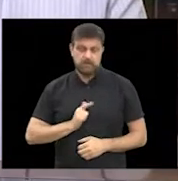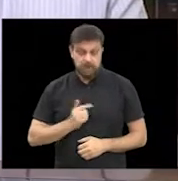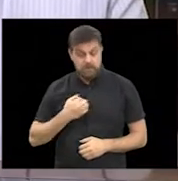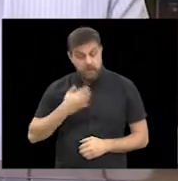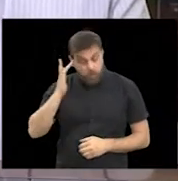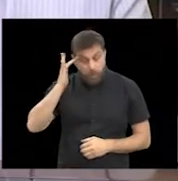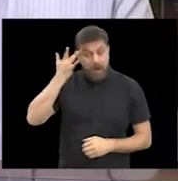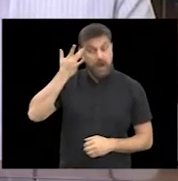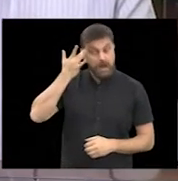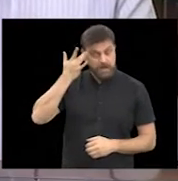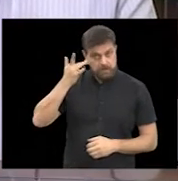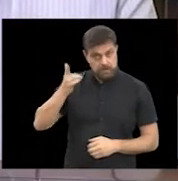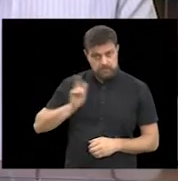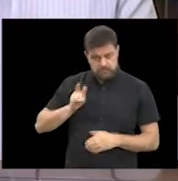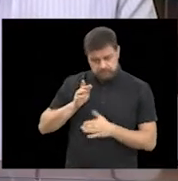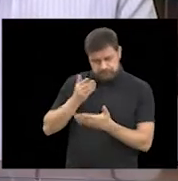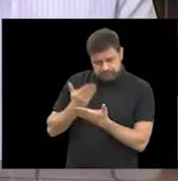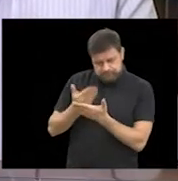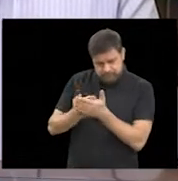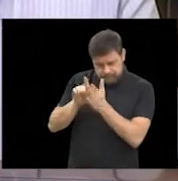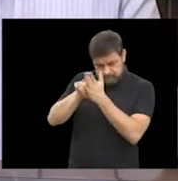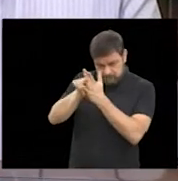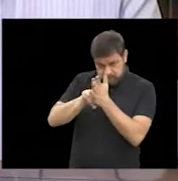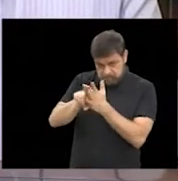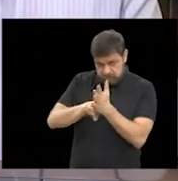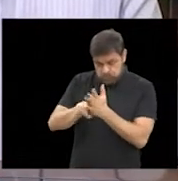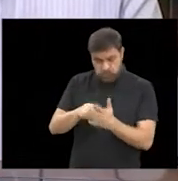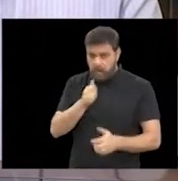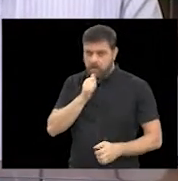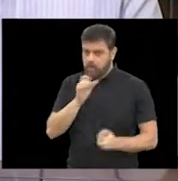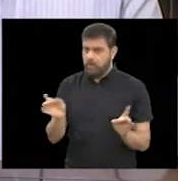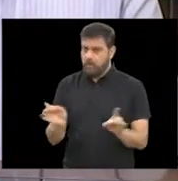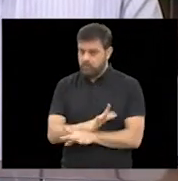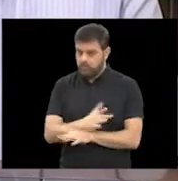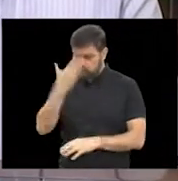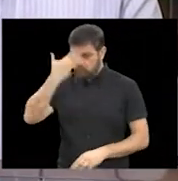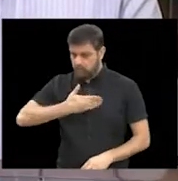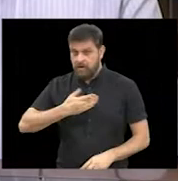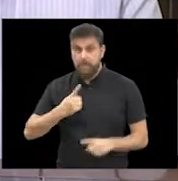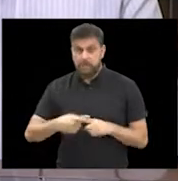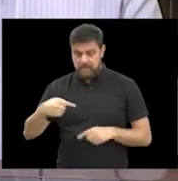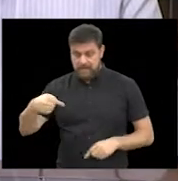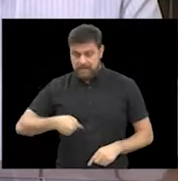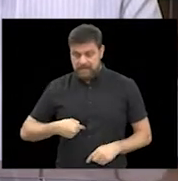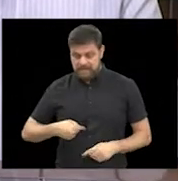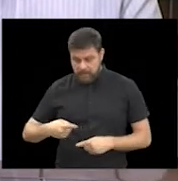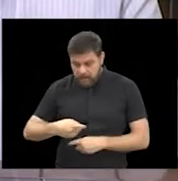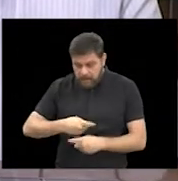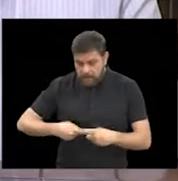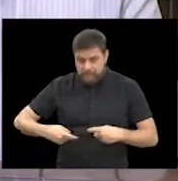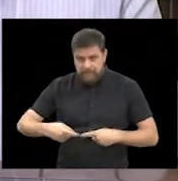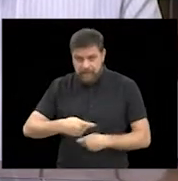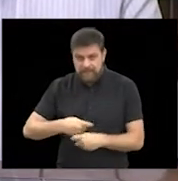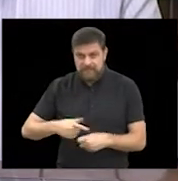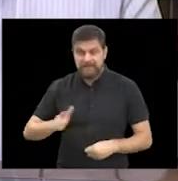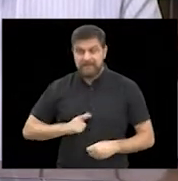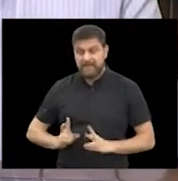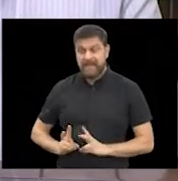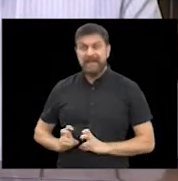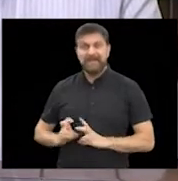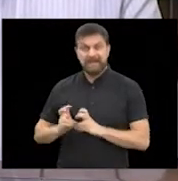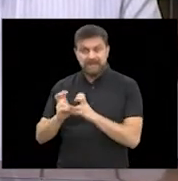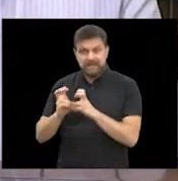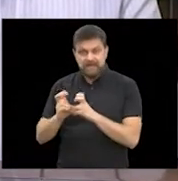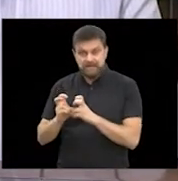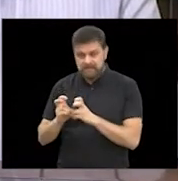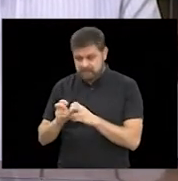suspeita que está em investigação, porque essa bactéria, ela é vista nos cânceres gástricos